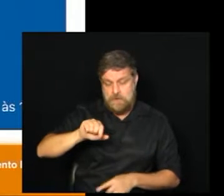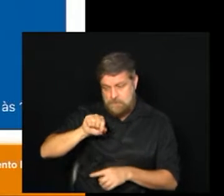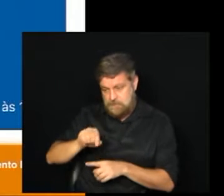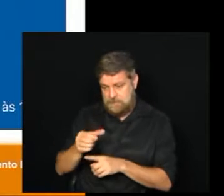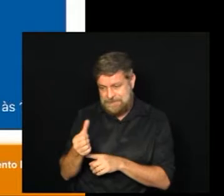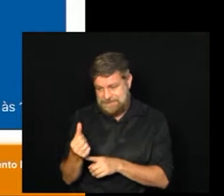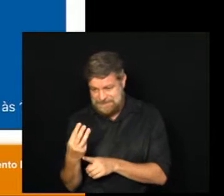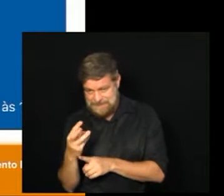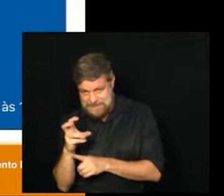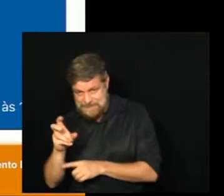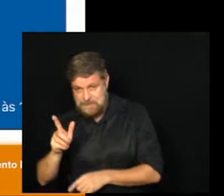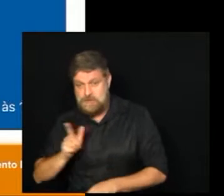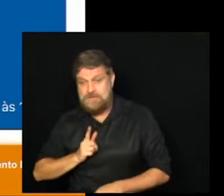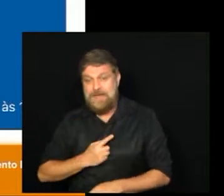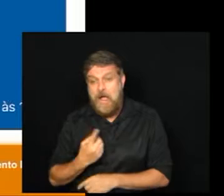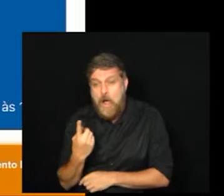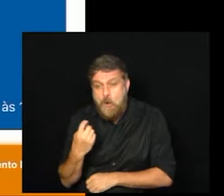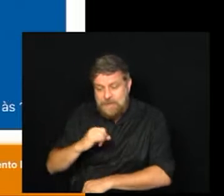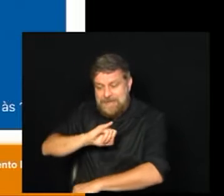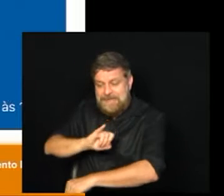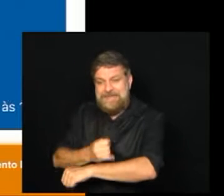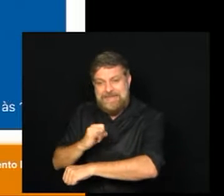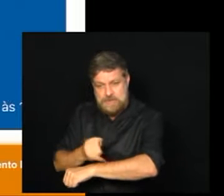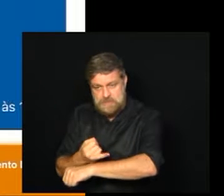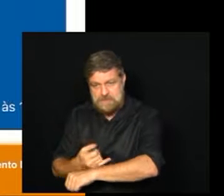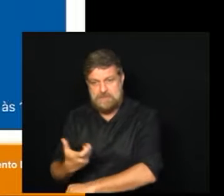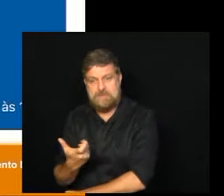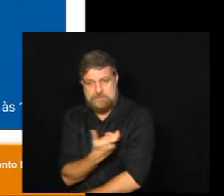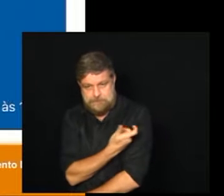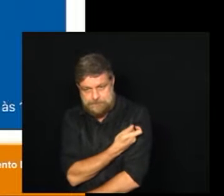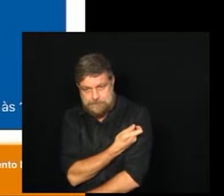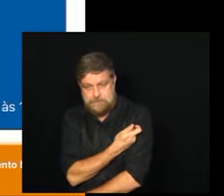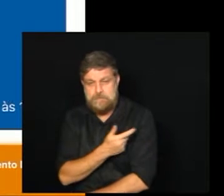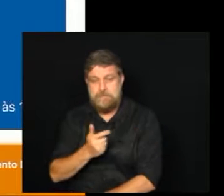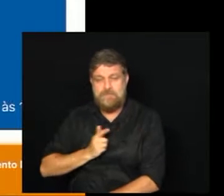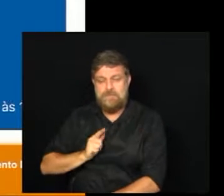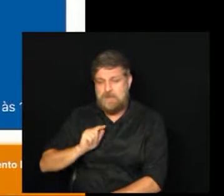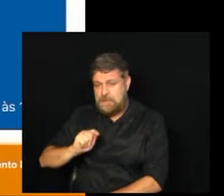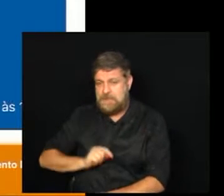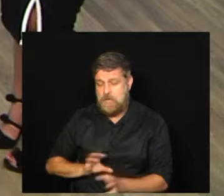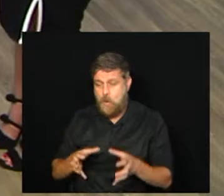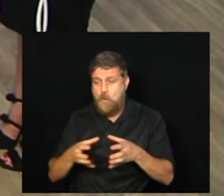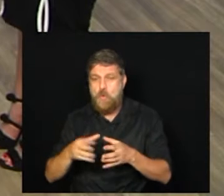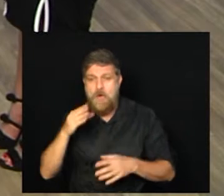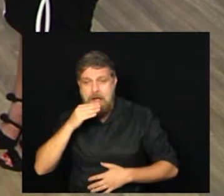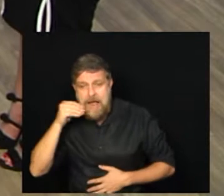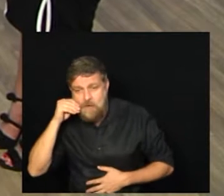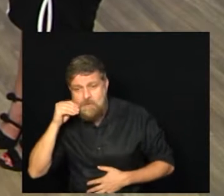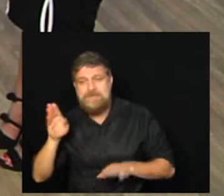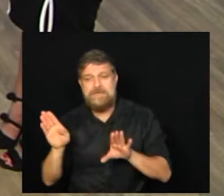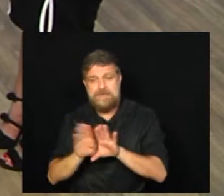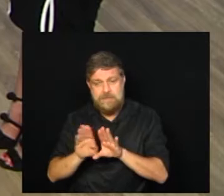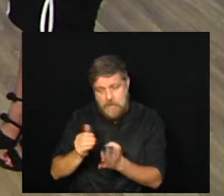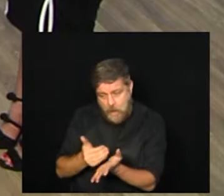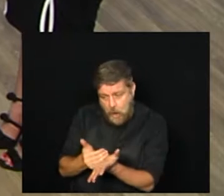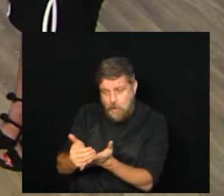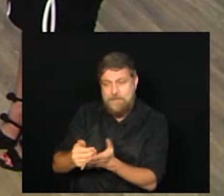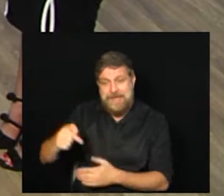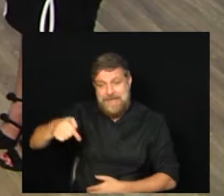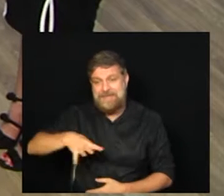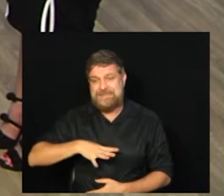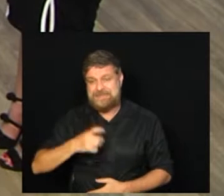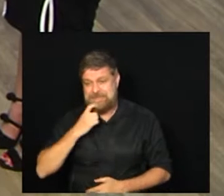29.635 pessoas receberam a vacina de dose única. E, Gabriel, além do público adolescente, também começa em Campinas